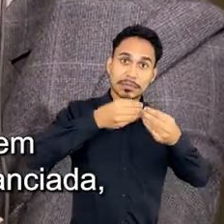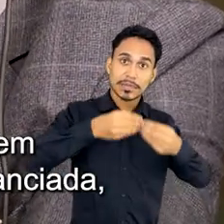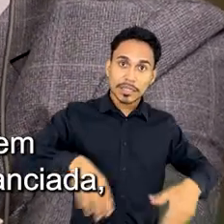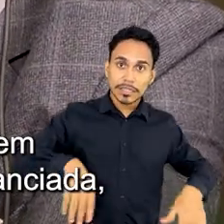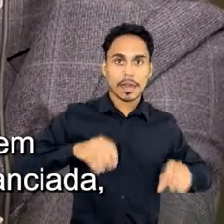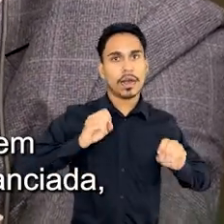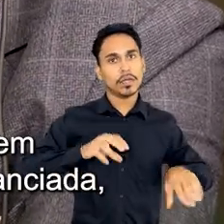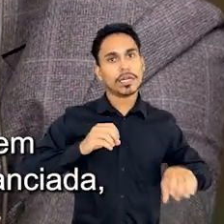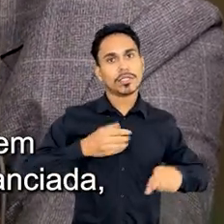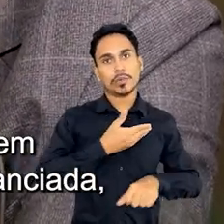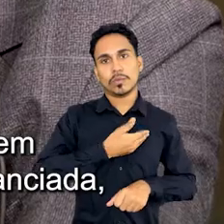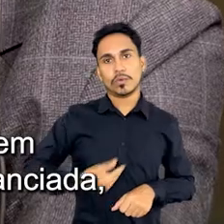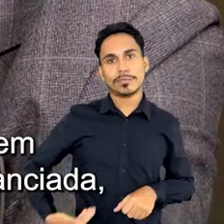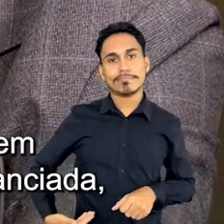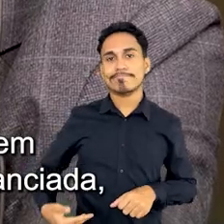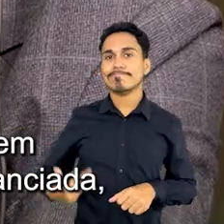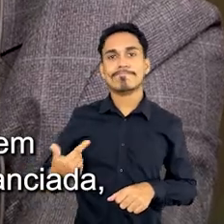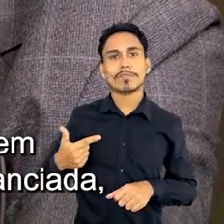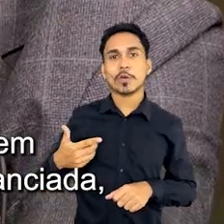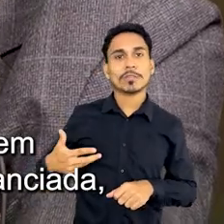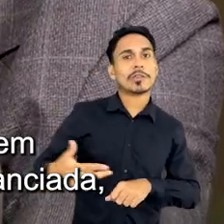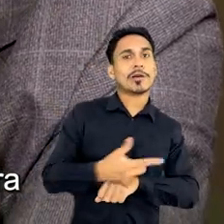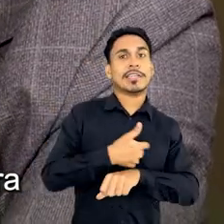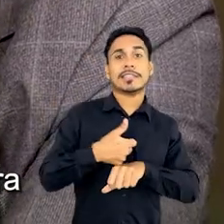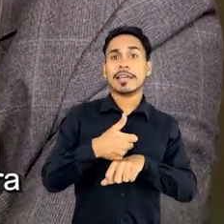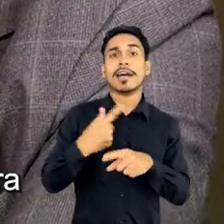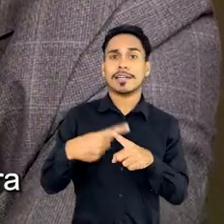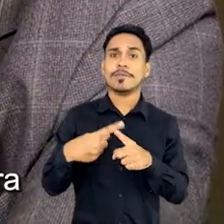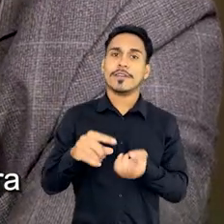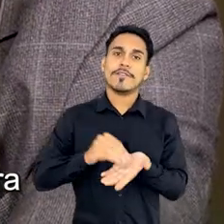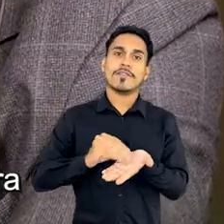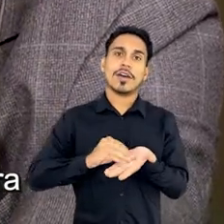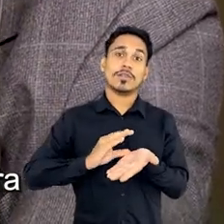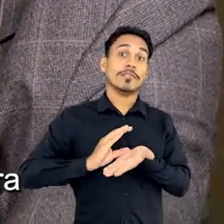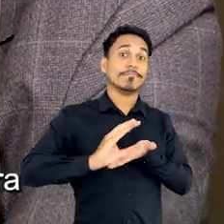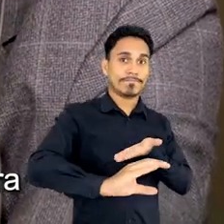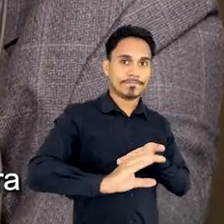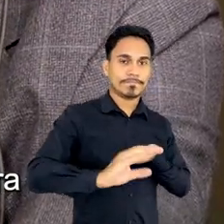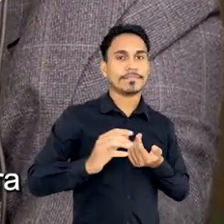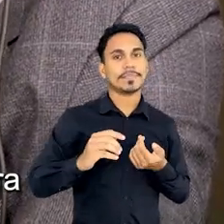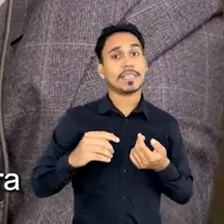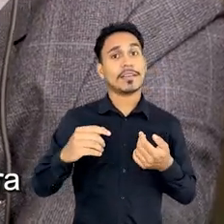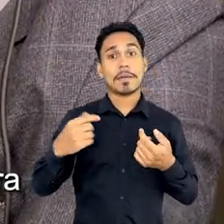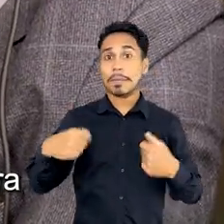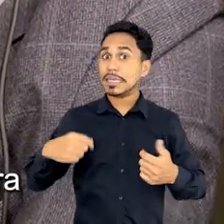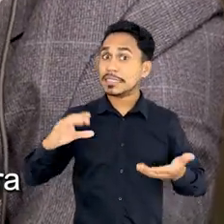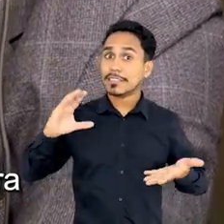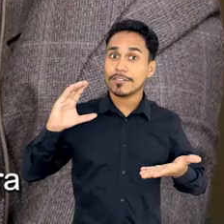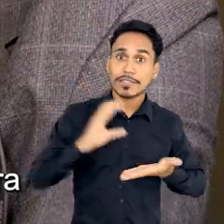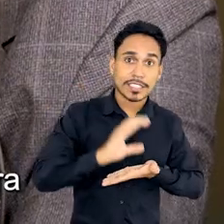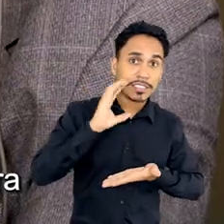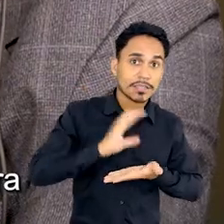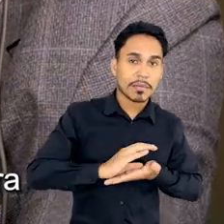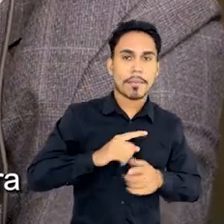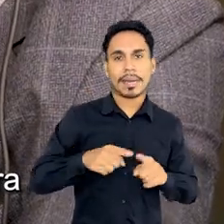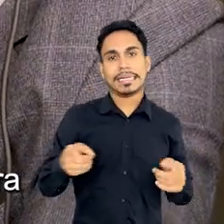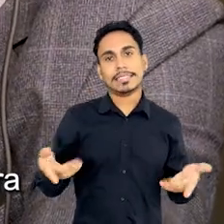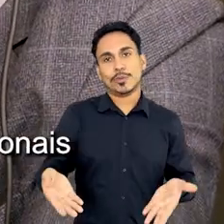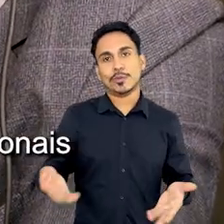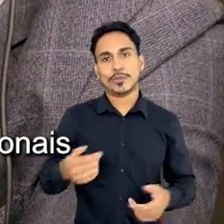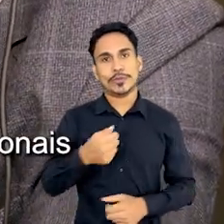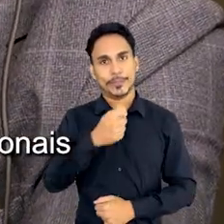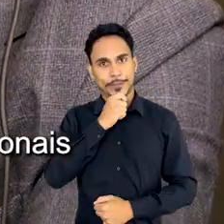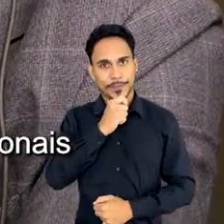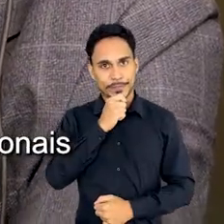educação pública que não tem a qualidade que a gente deseja porque ela é subfinanciado né isso passa muito por investimento Brasil ainda não investe O que é